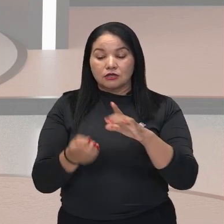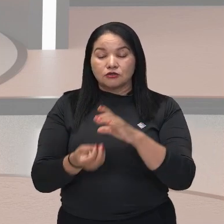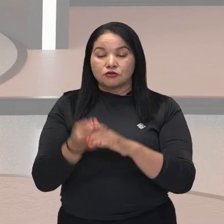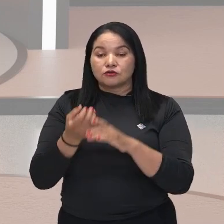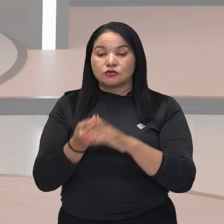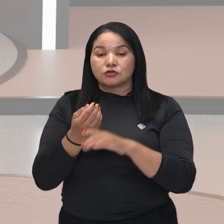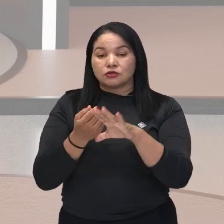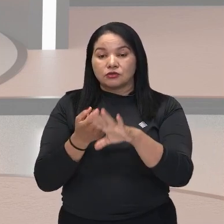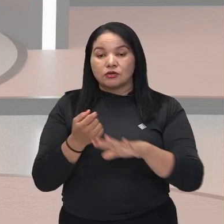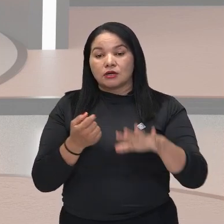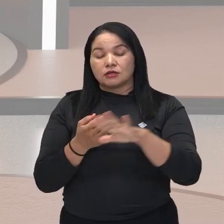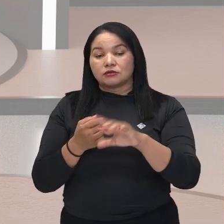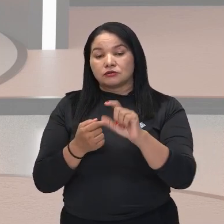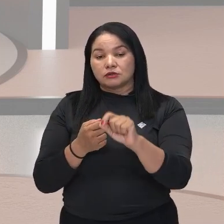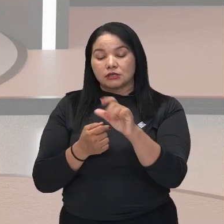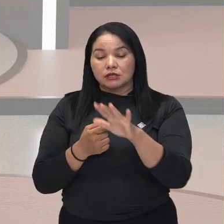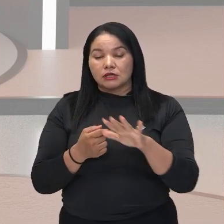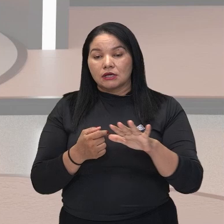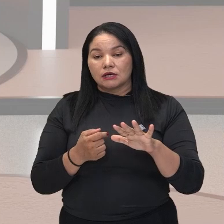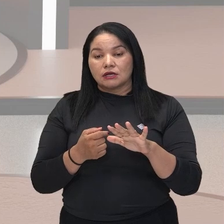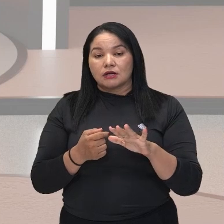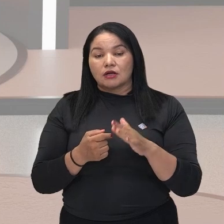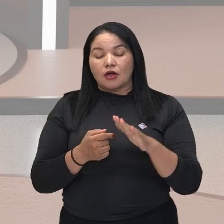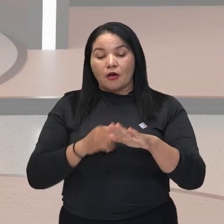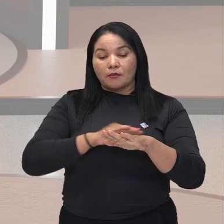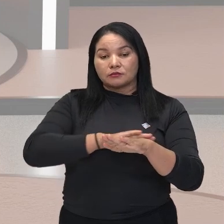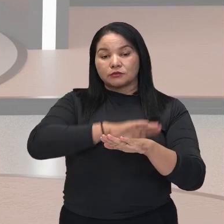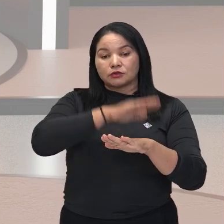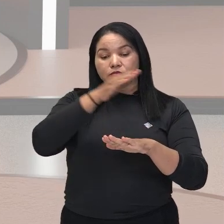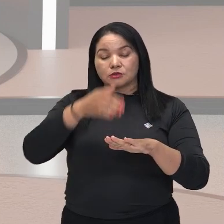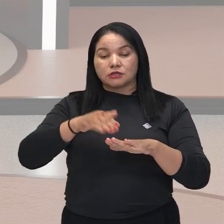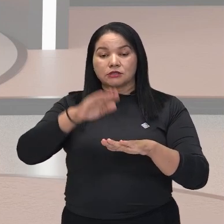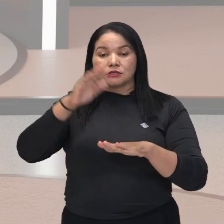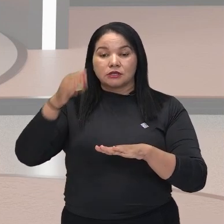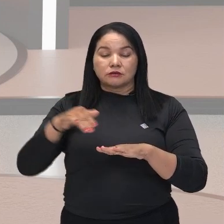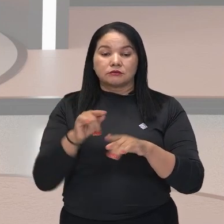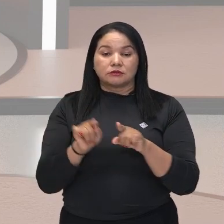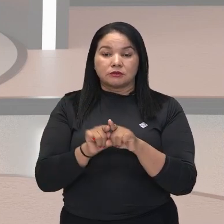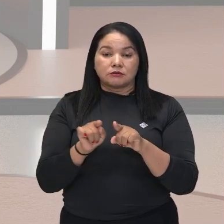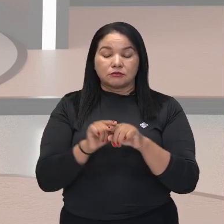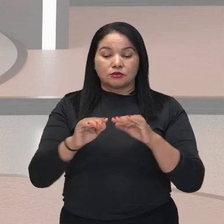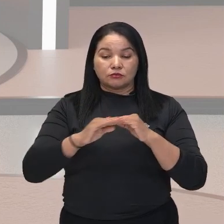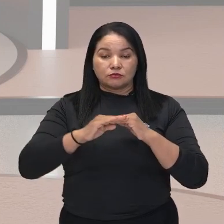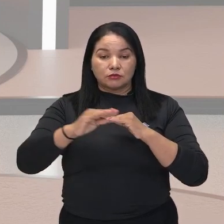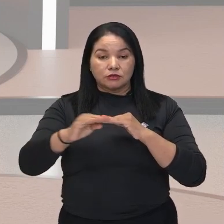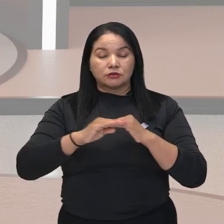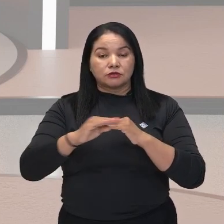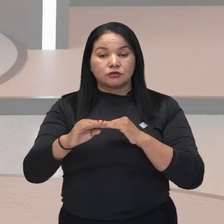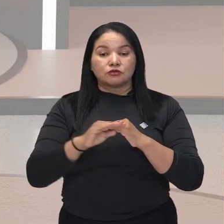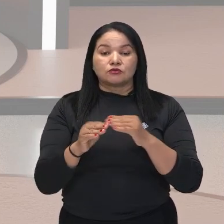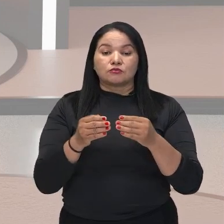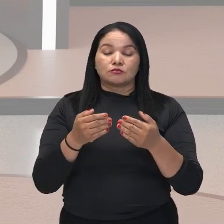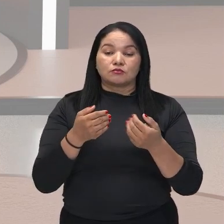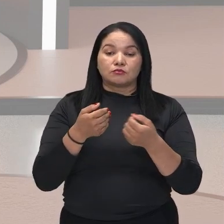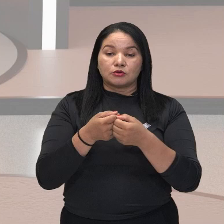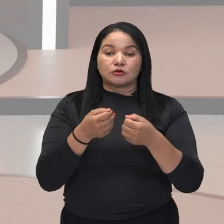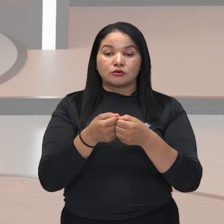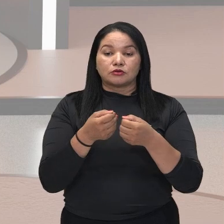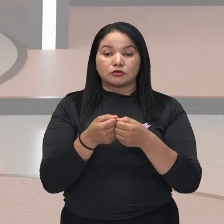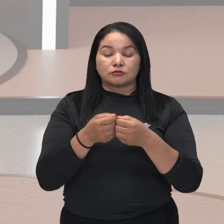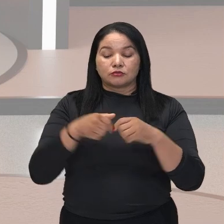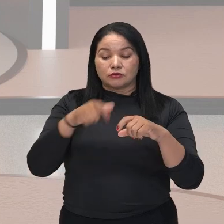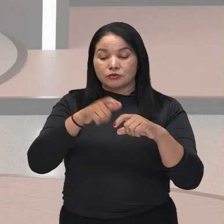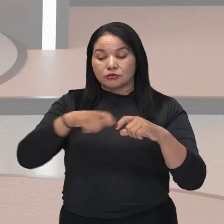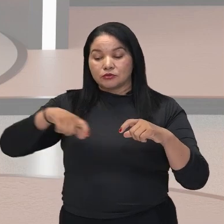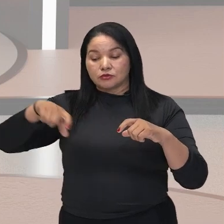região, também áreas de planaltos, mas também áreas de planícies mais próximo ali, mais da parte